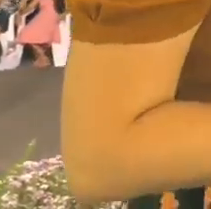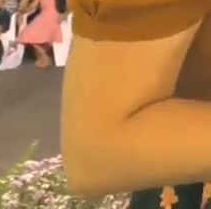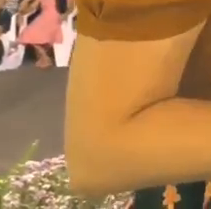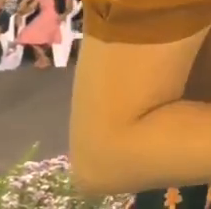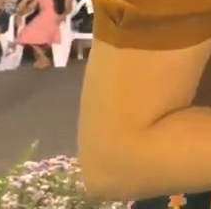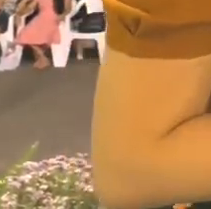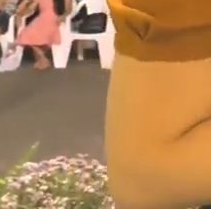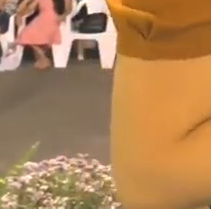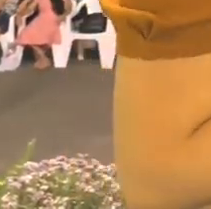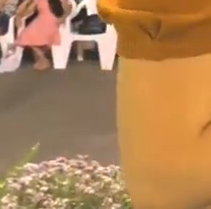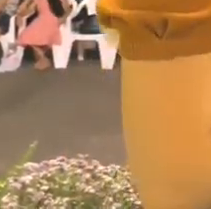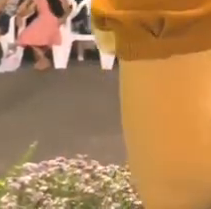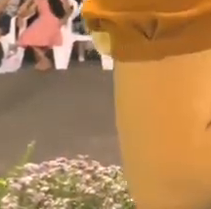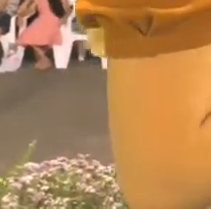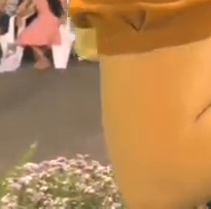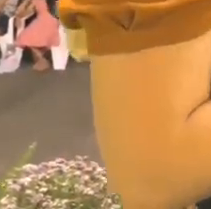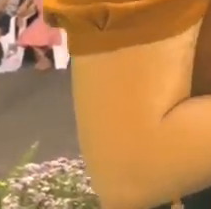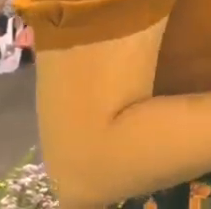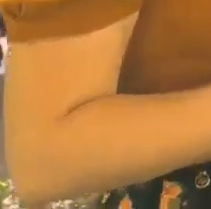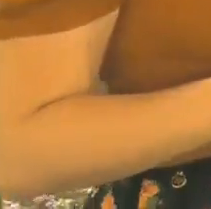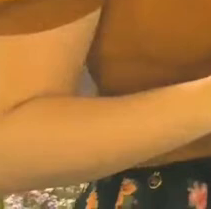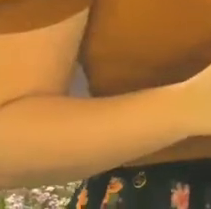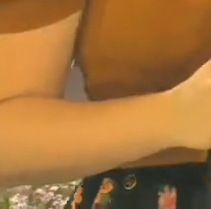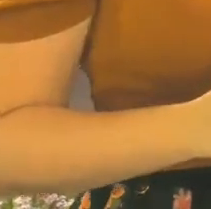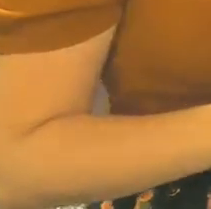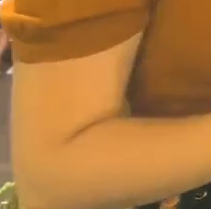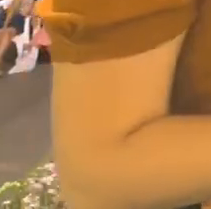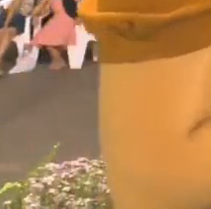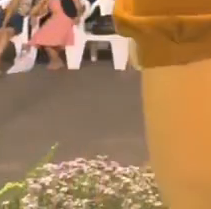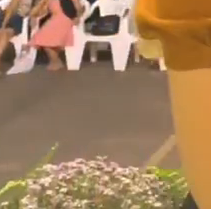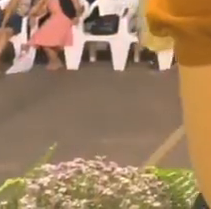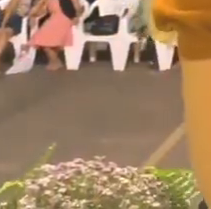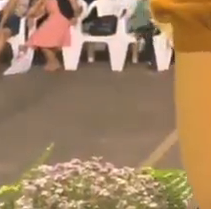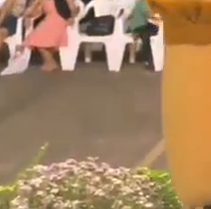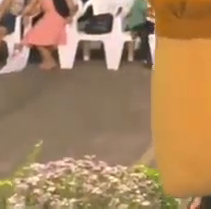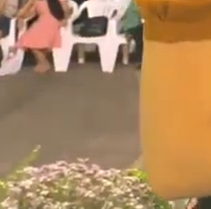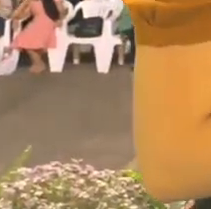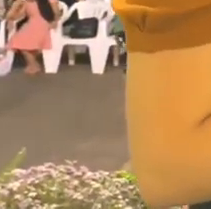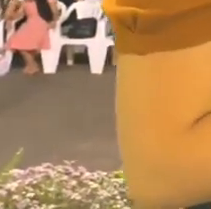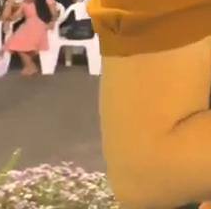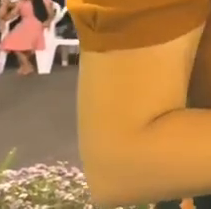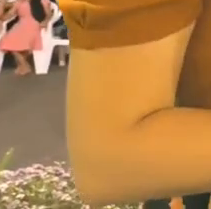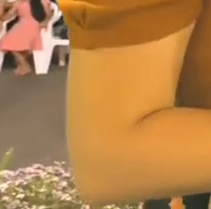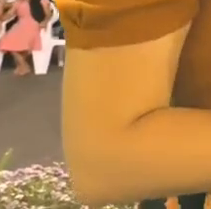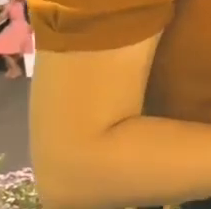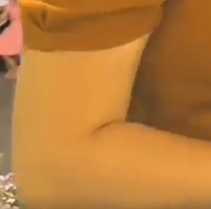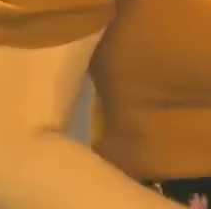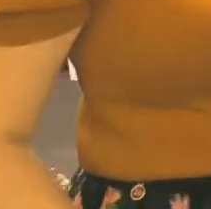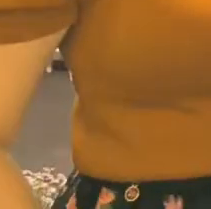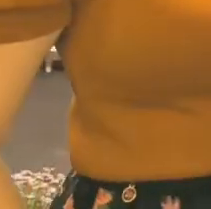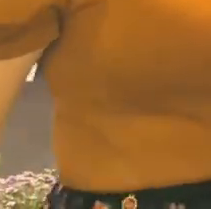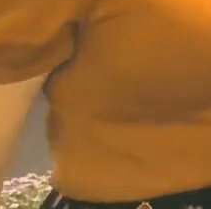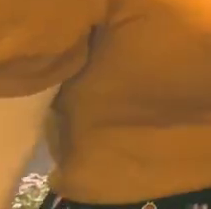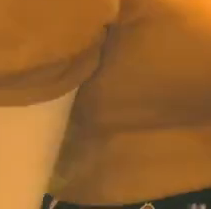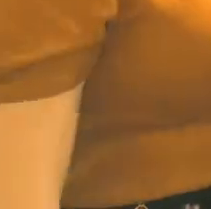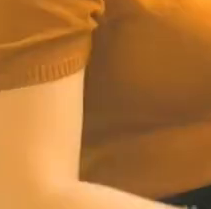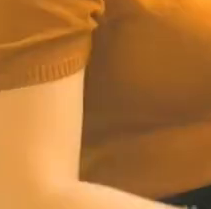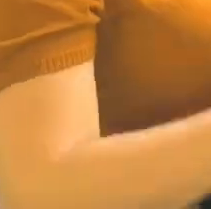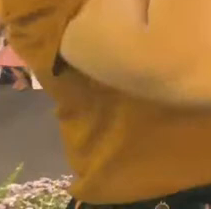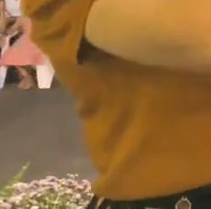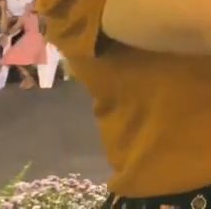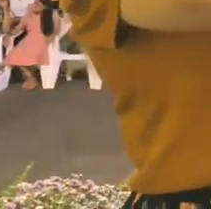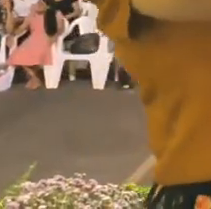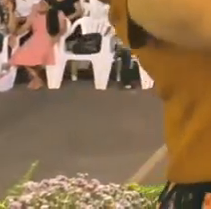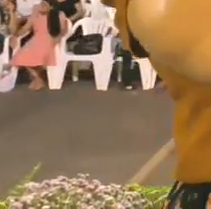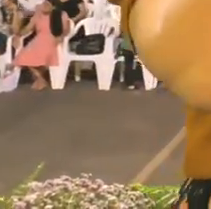e o de Oliveira a irmã querem Mascarenhas né já falei do Sérgio meu amigo daí Paulina O Josiel Moura